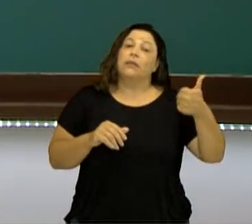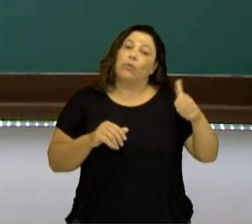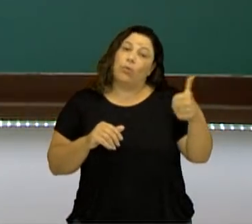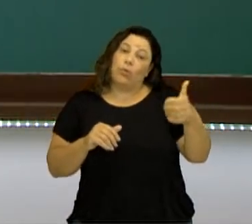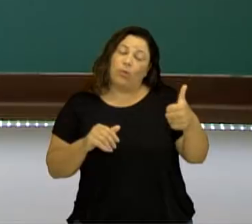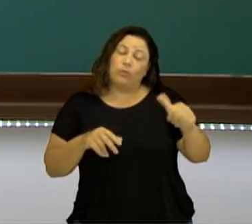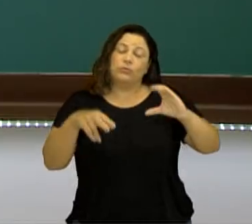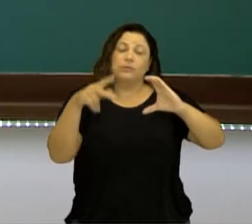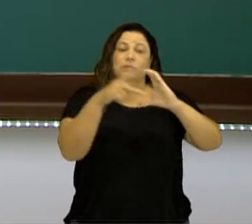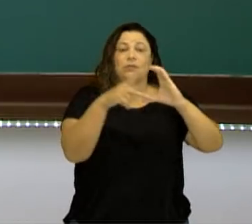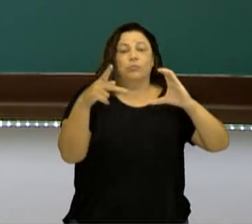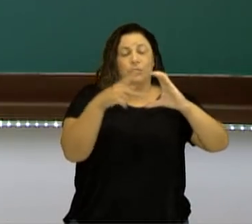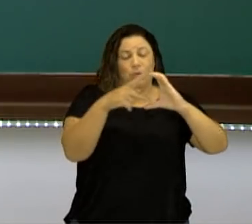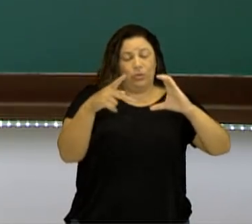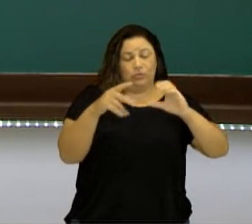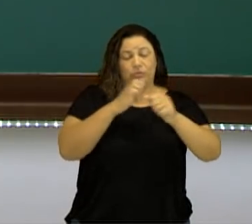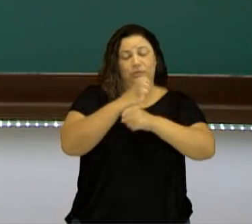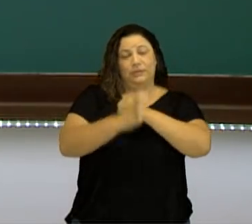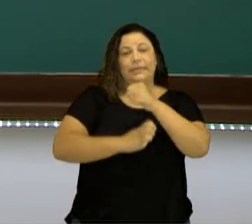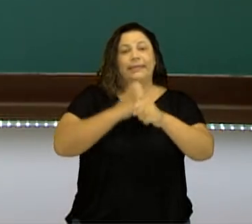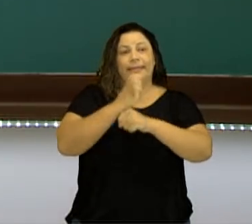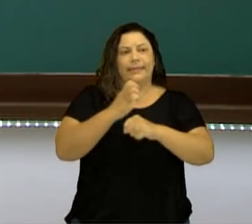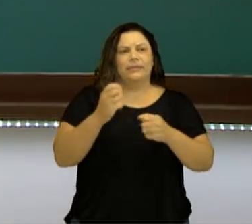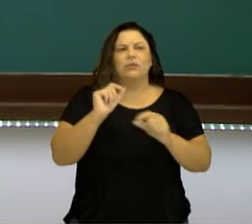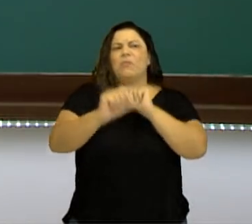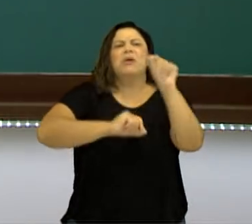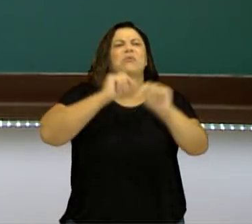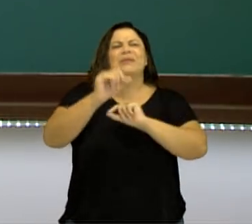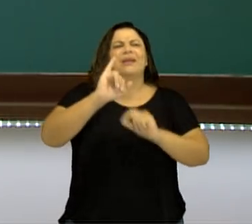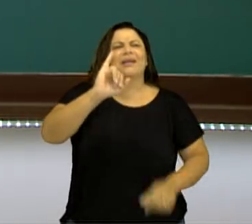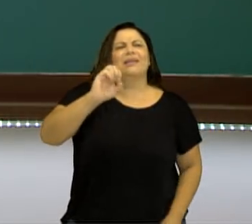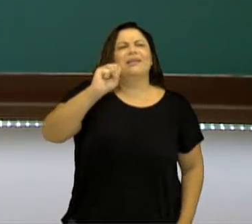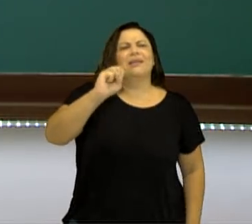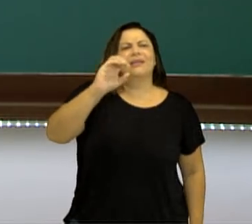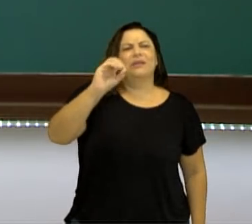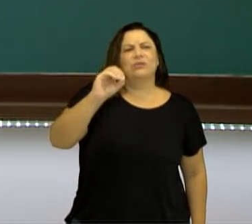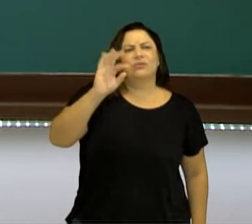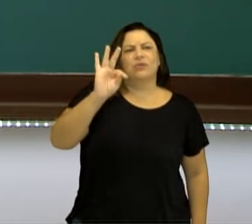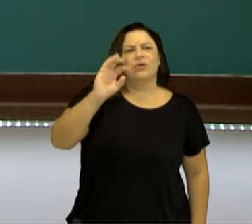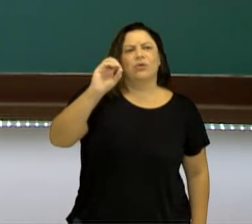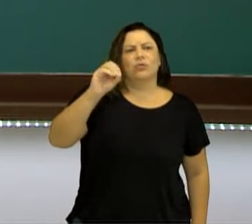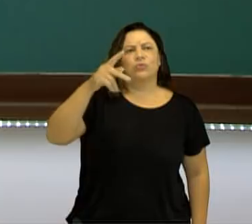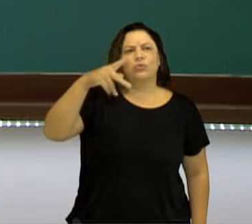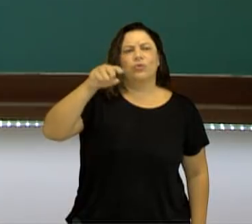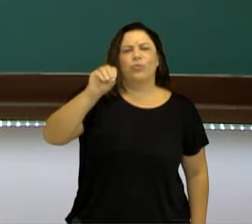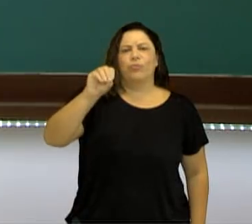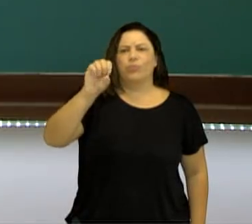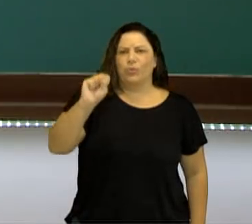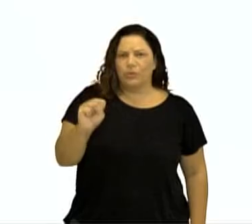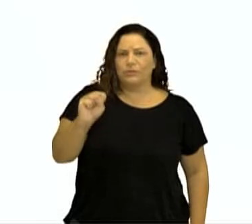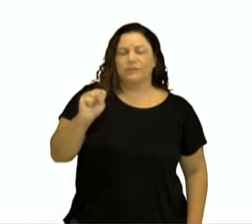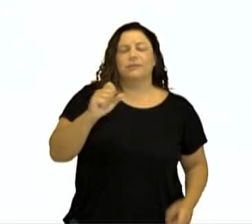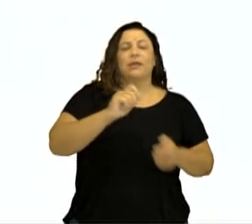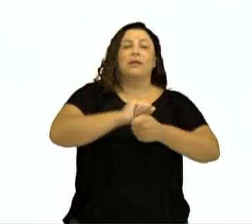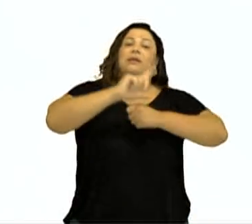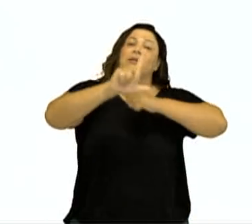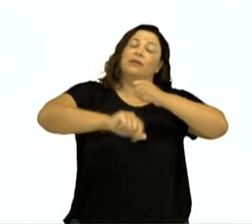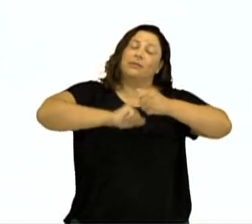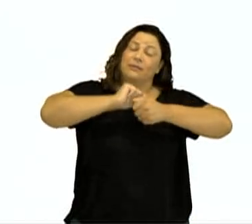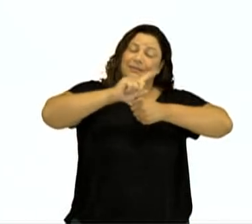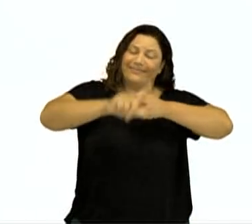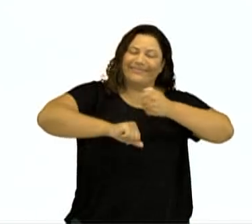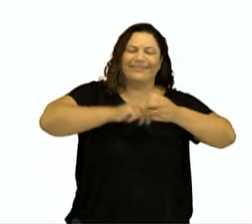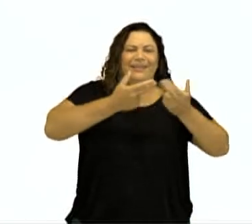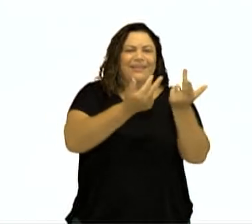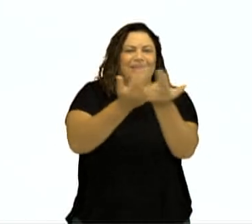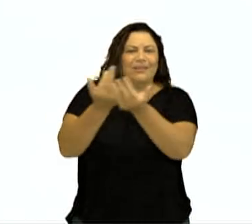a quantidade de elétrons. E o que são isótopos? Olha lá, pessoal. São átomos que possuem o mesmo número de